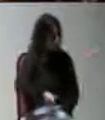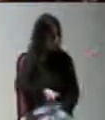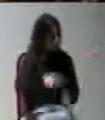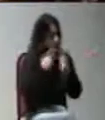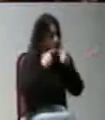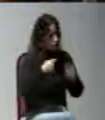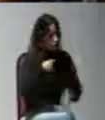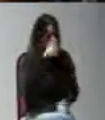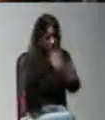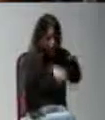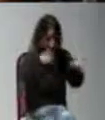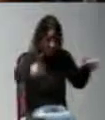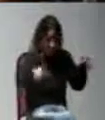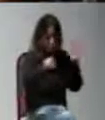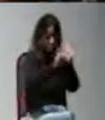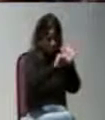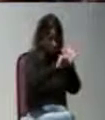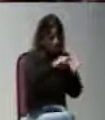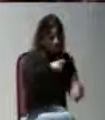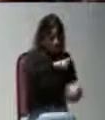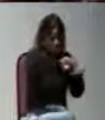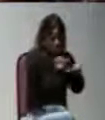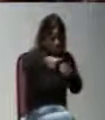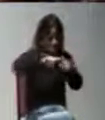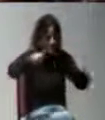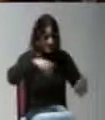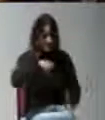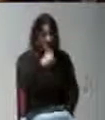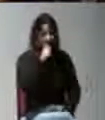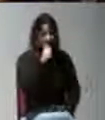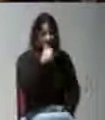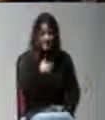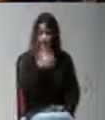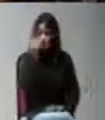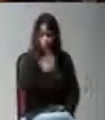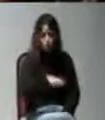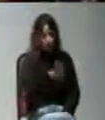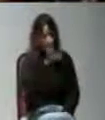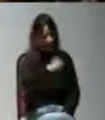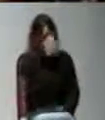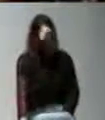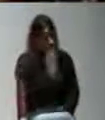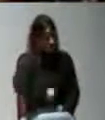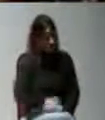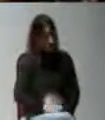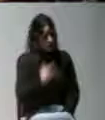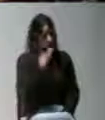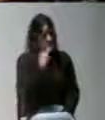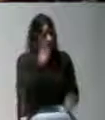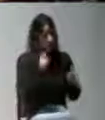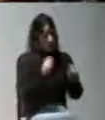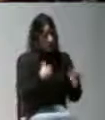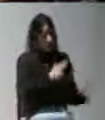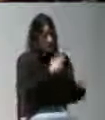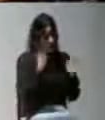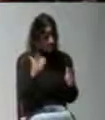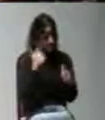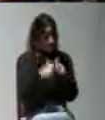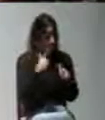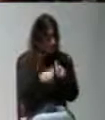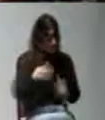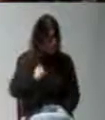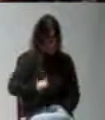de identidade, mas para os ainda nunca sujeitos. E eu cito: parte do problema da vida